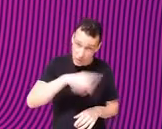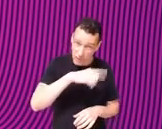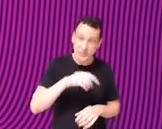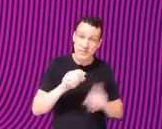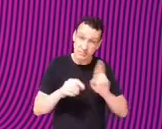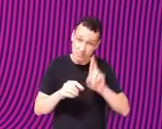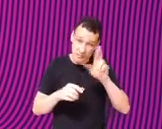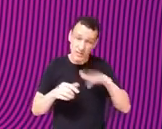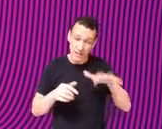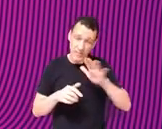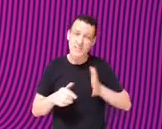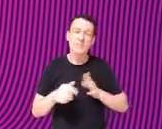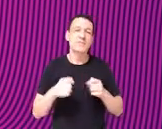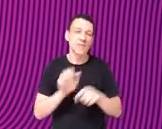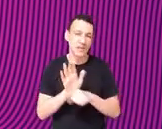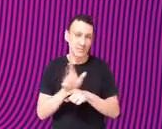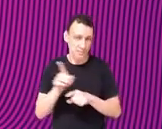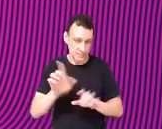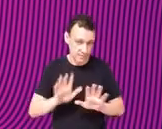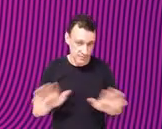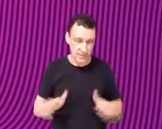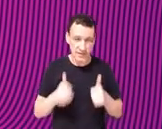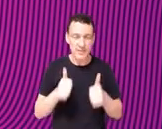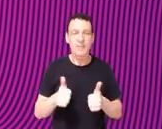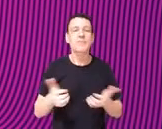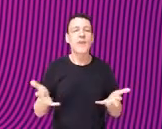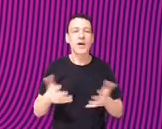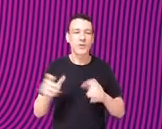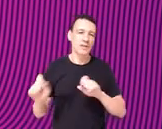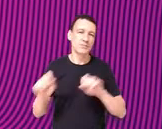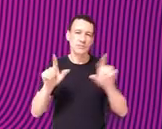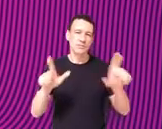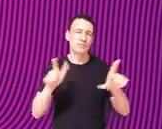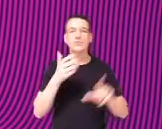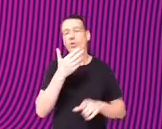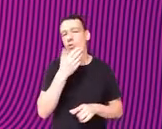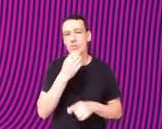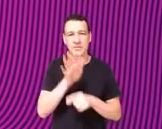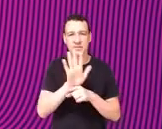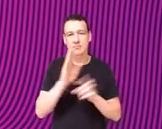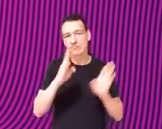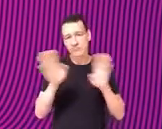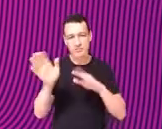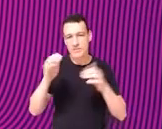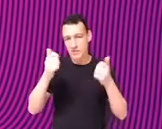IC. Passo, então, ao vídeo do professor Fausto Pinto. Muito obrigado a todos.